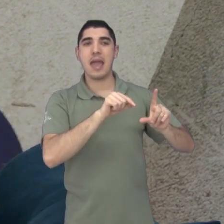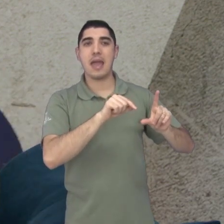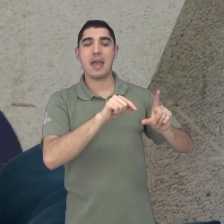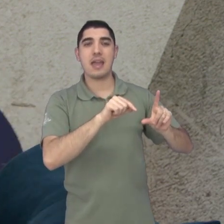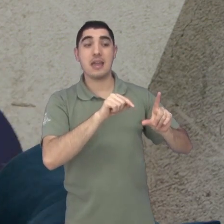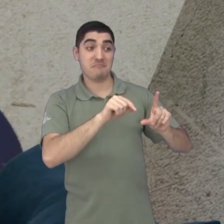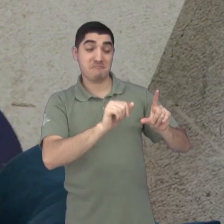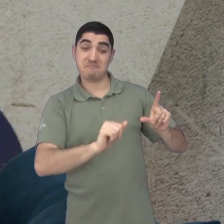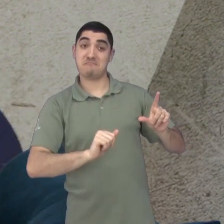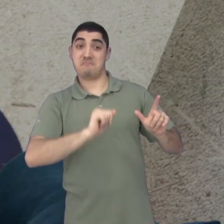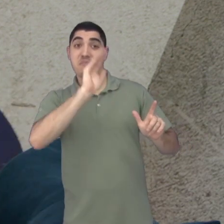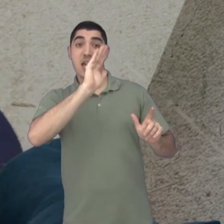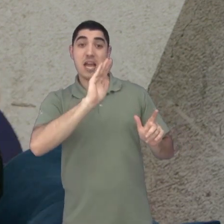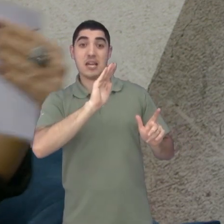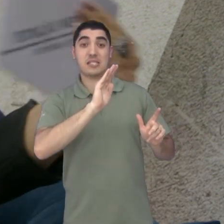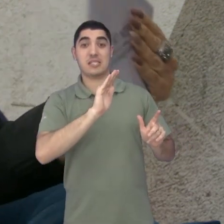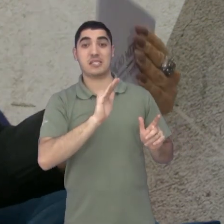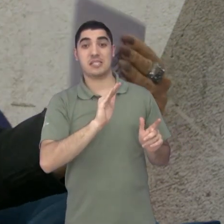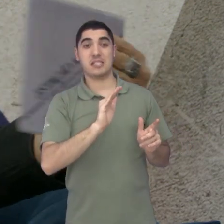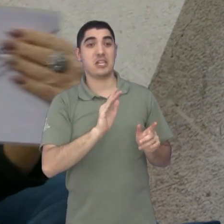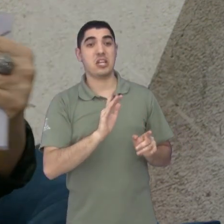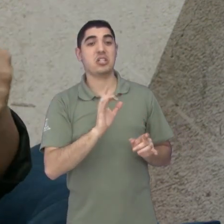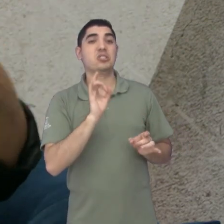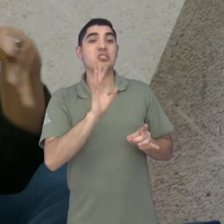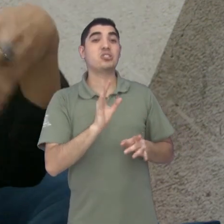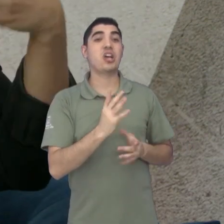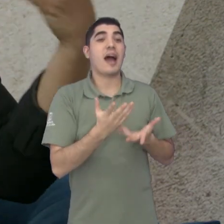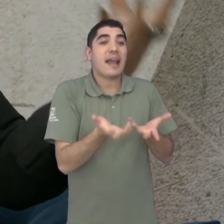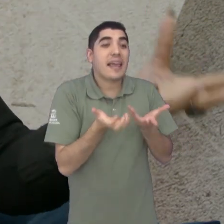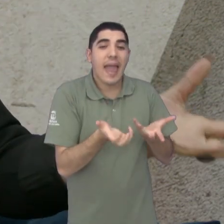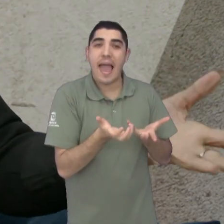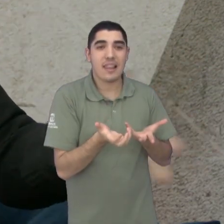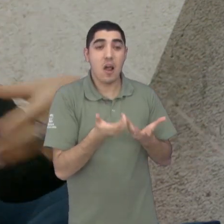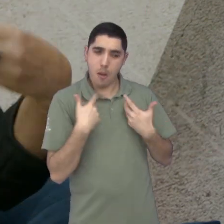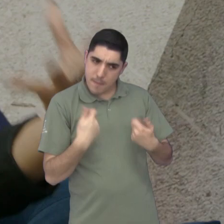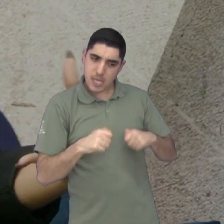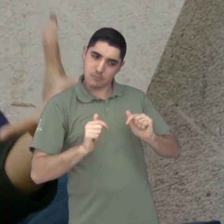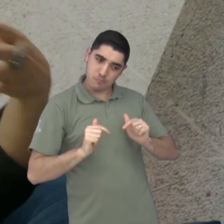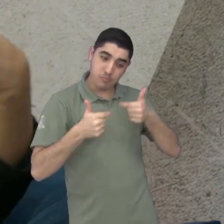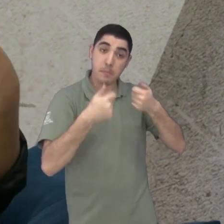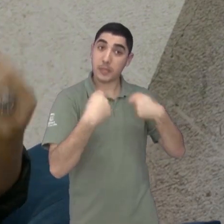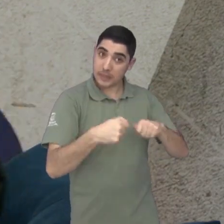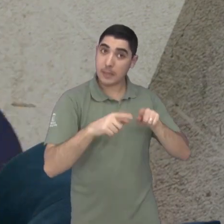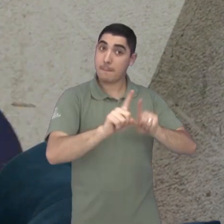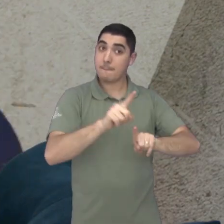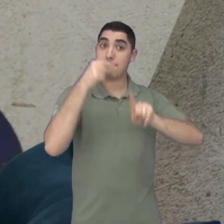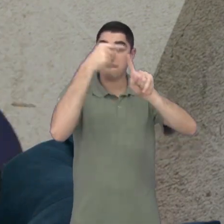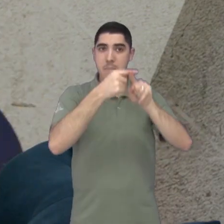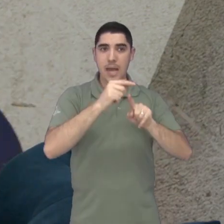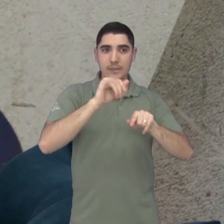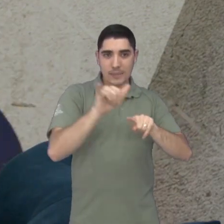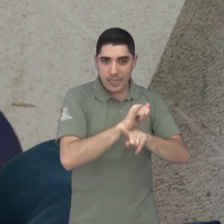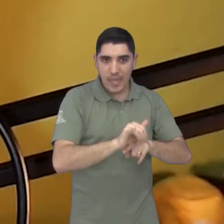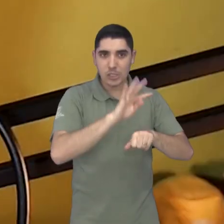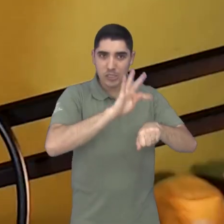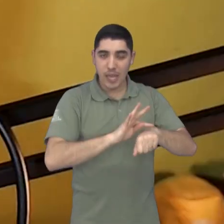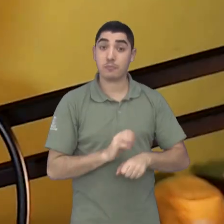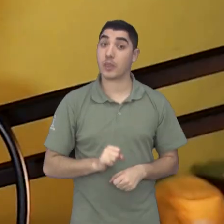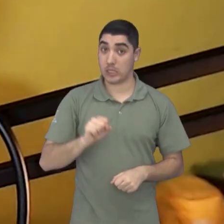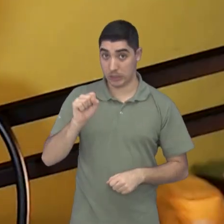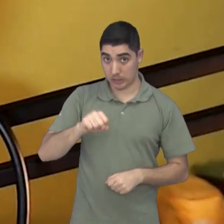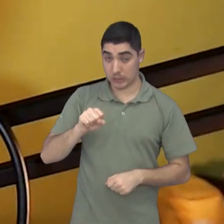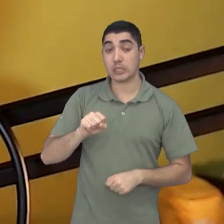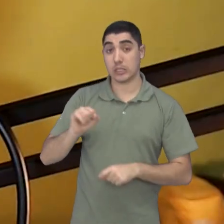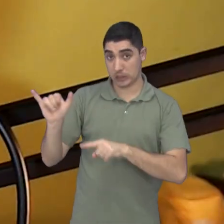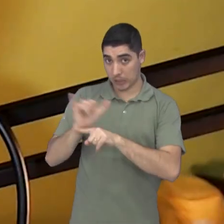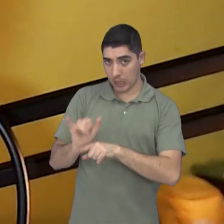que ter só querer, né, fazer. Tem que ter muita técnica, né?